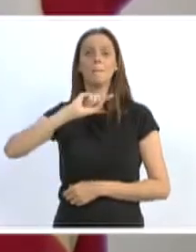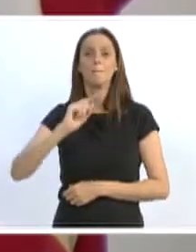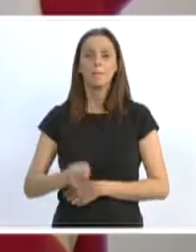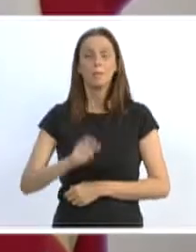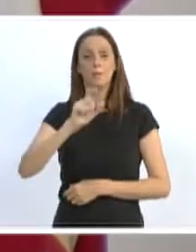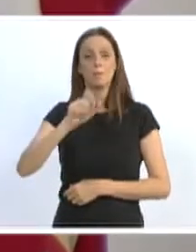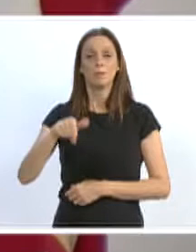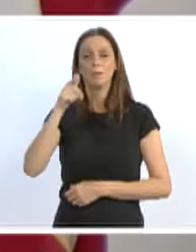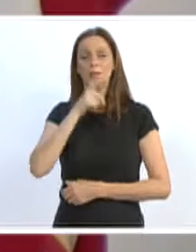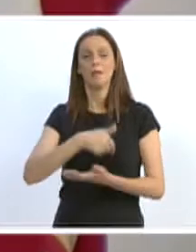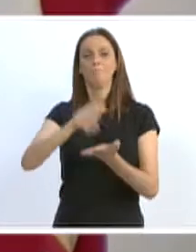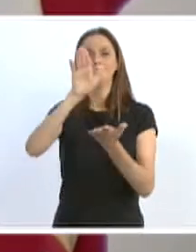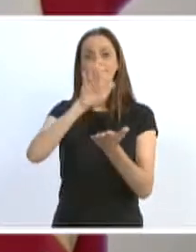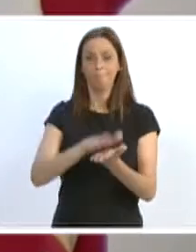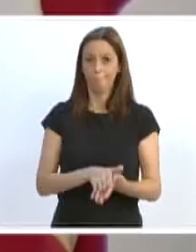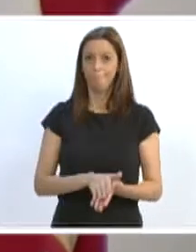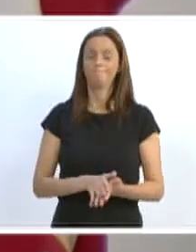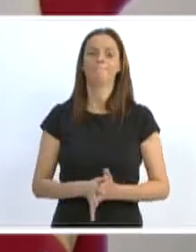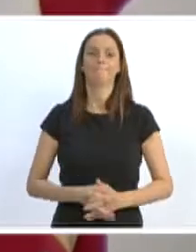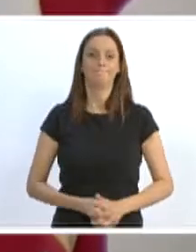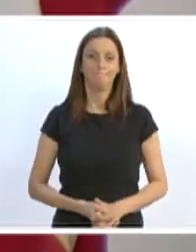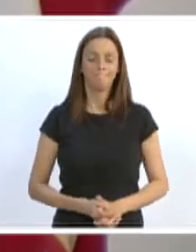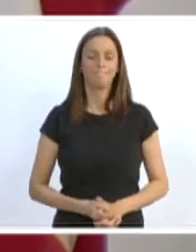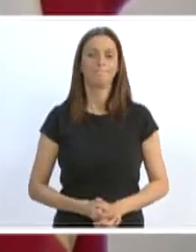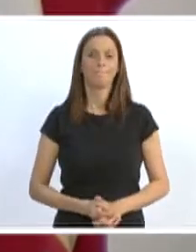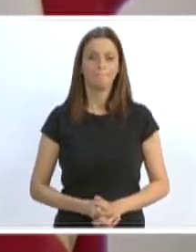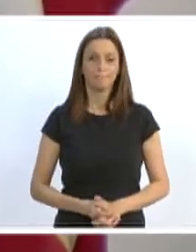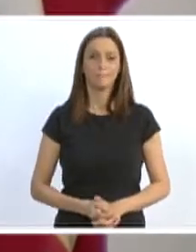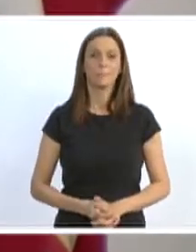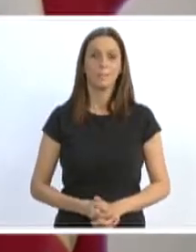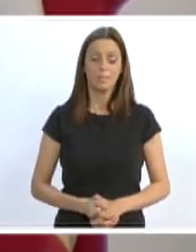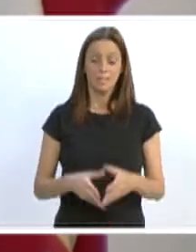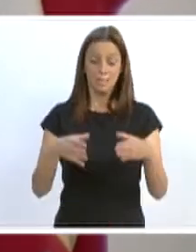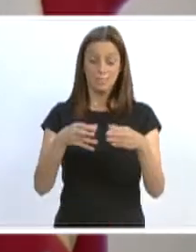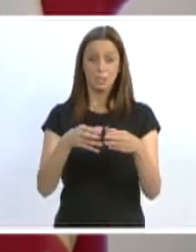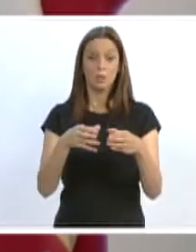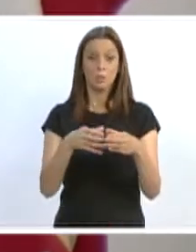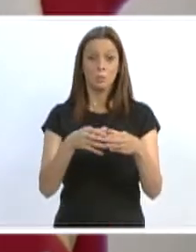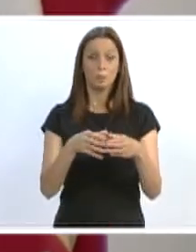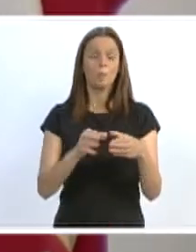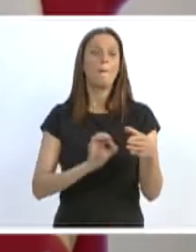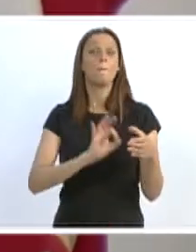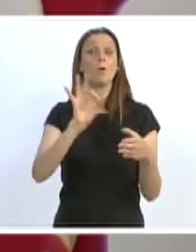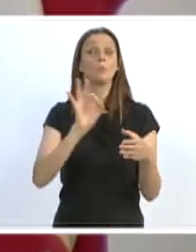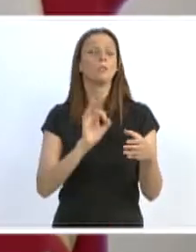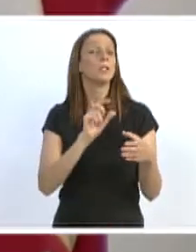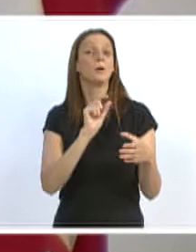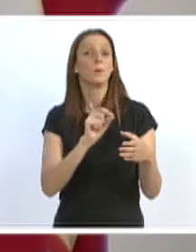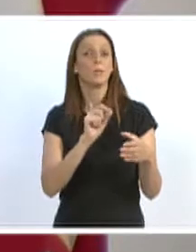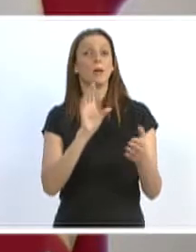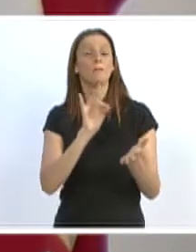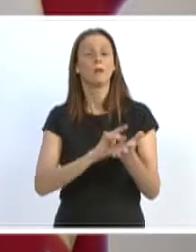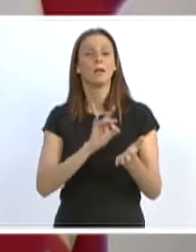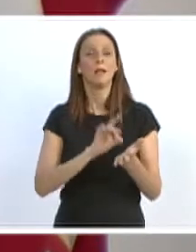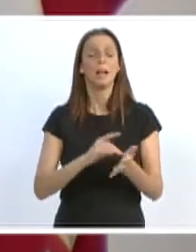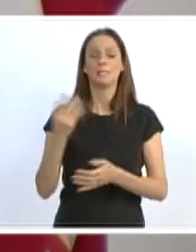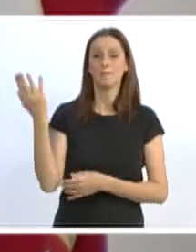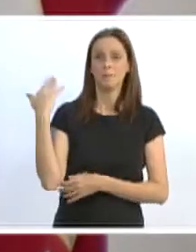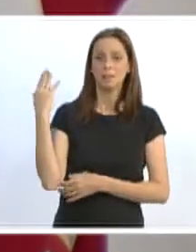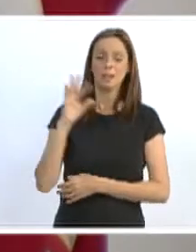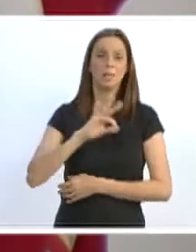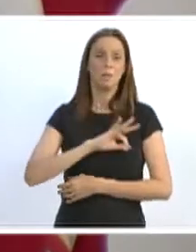notificadas e boa parte dessa uma grande porcentagem foi o radar móvel popular